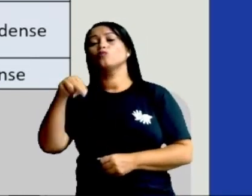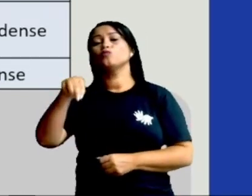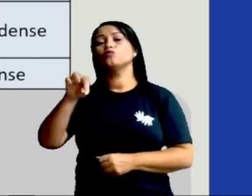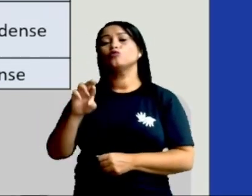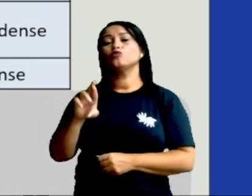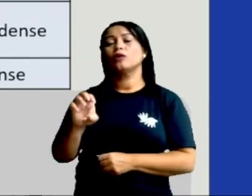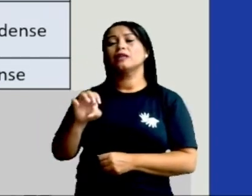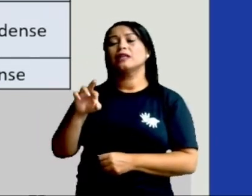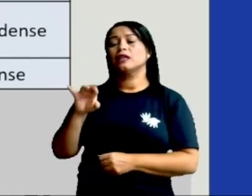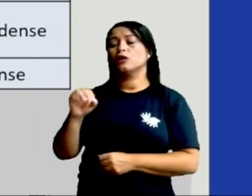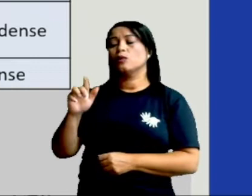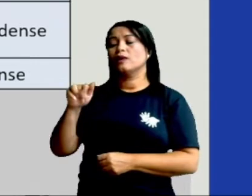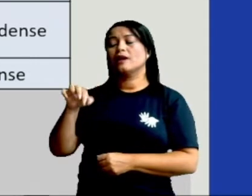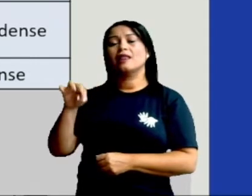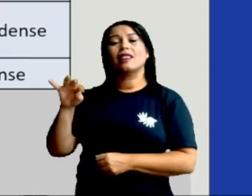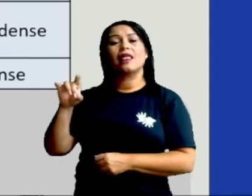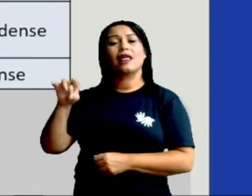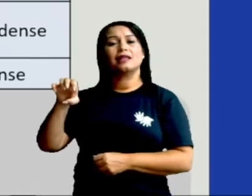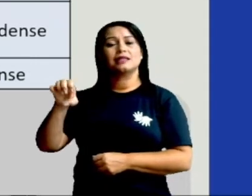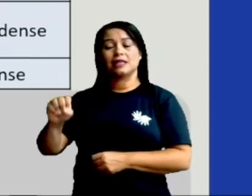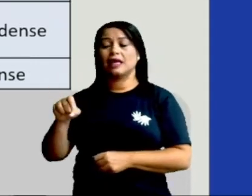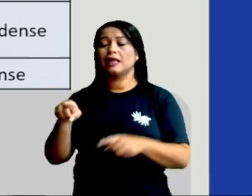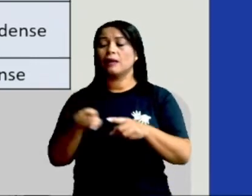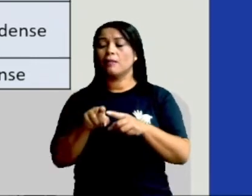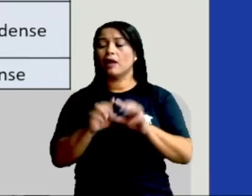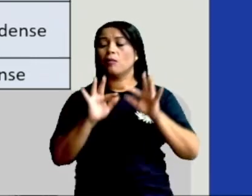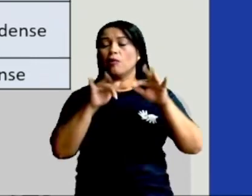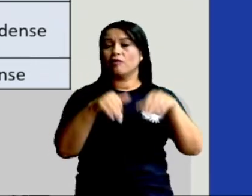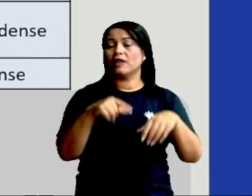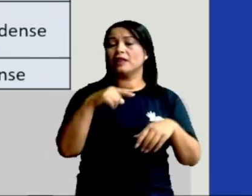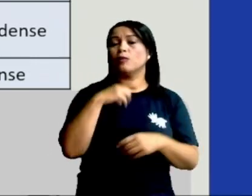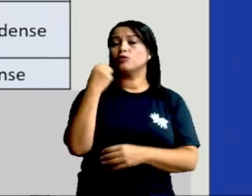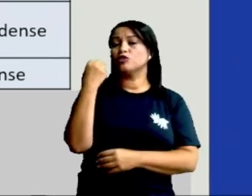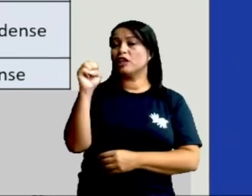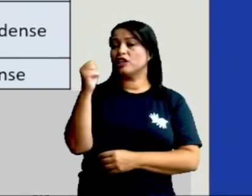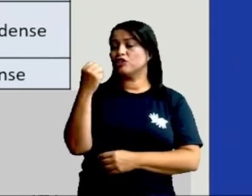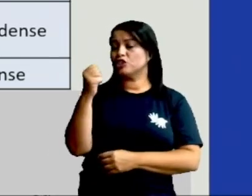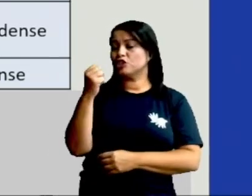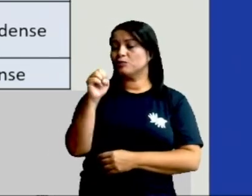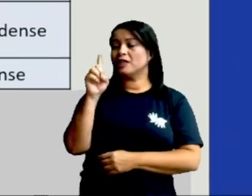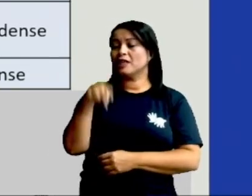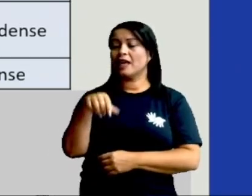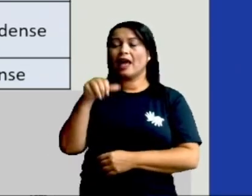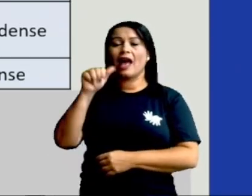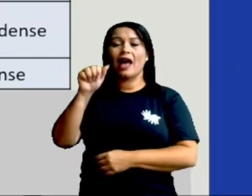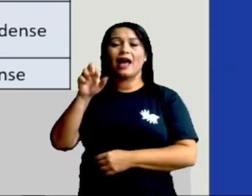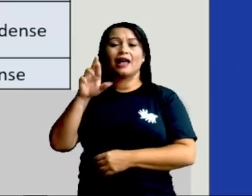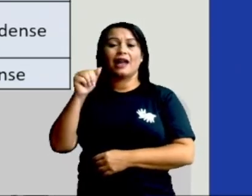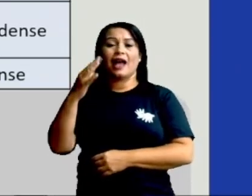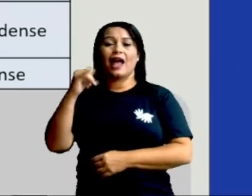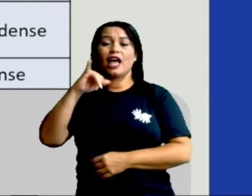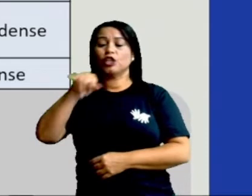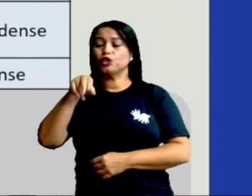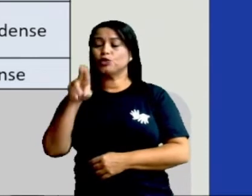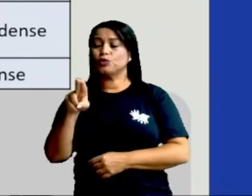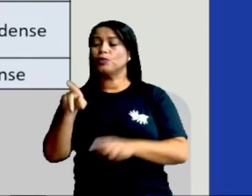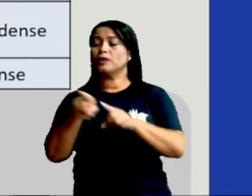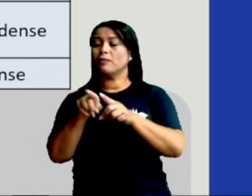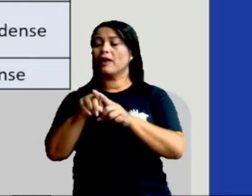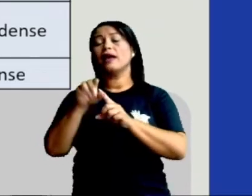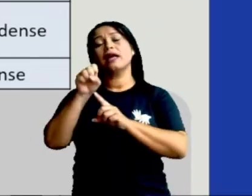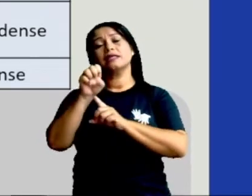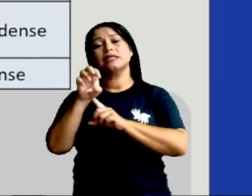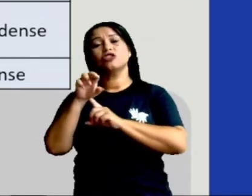e por fim o Estado do Sergipe onde sua capital é Aracaju e conhecidos